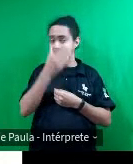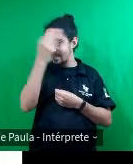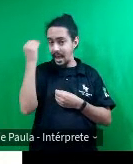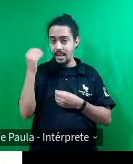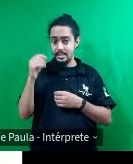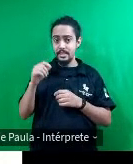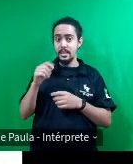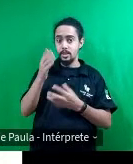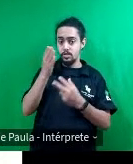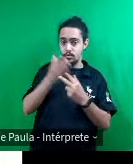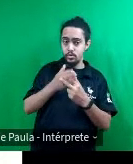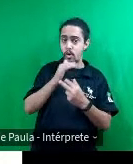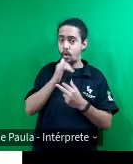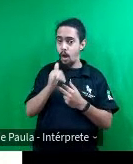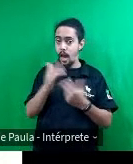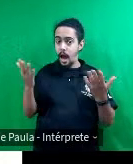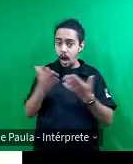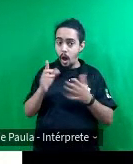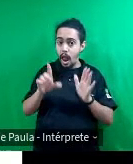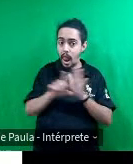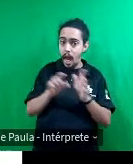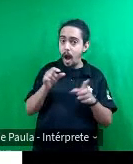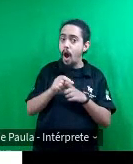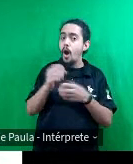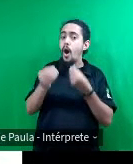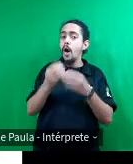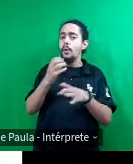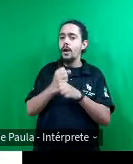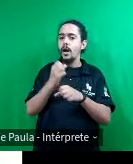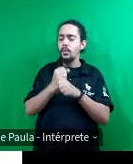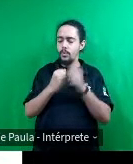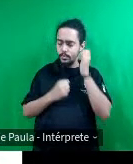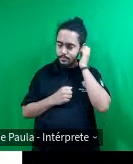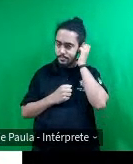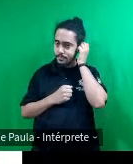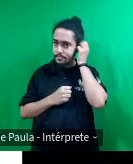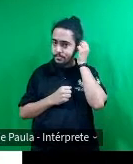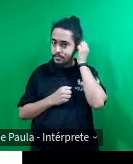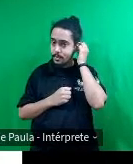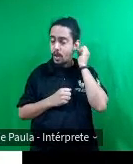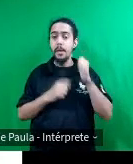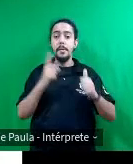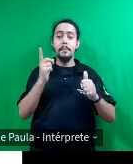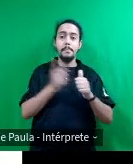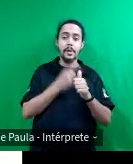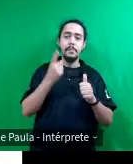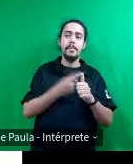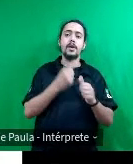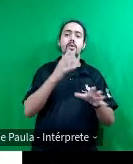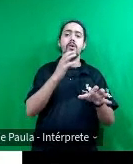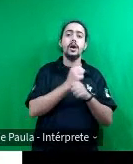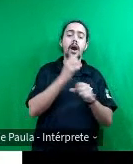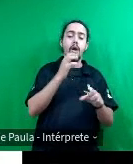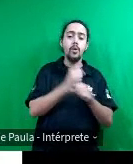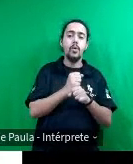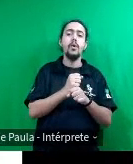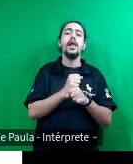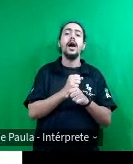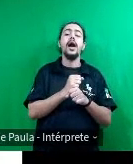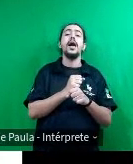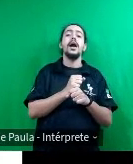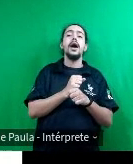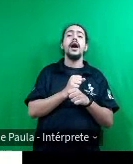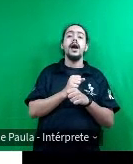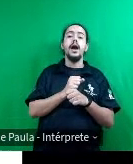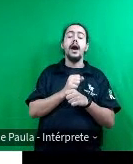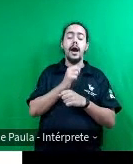que eu calcularia nesse caso. Vamos lá. Tem que calcular a resistência equivalente de 3. Qual que é a fórmula genérica para